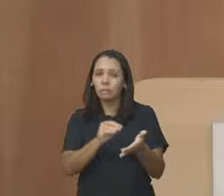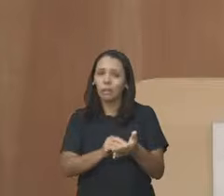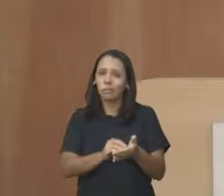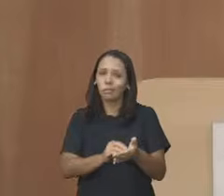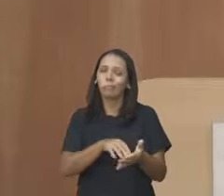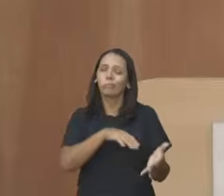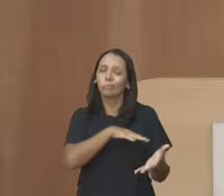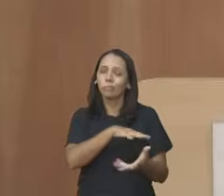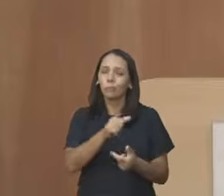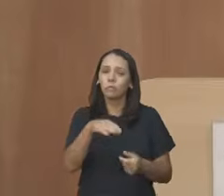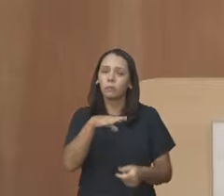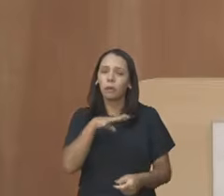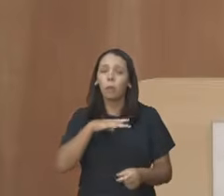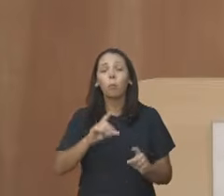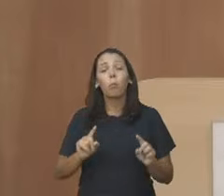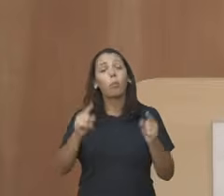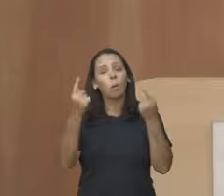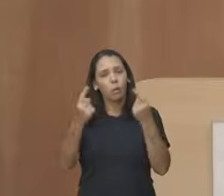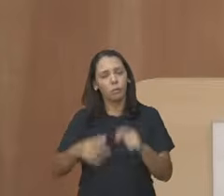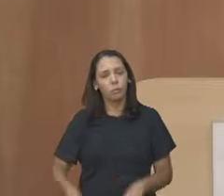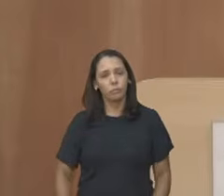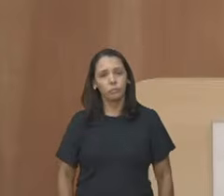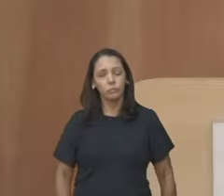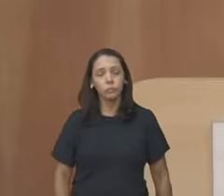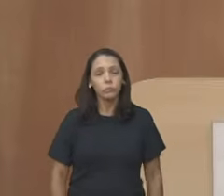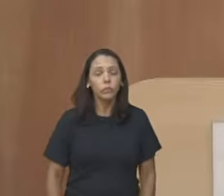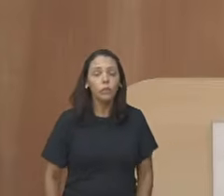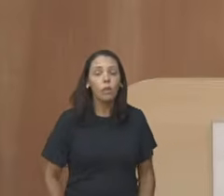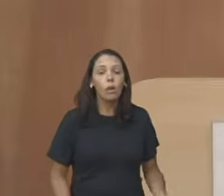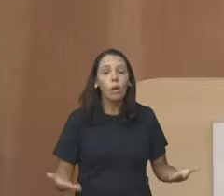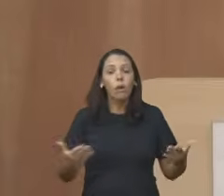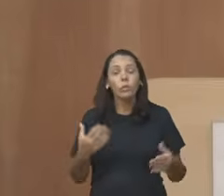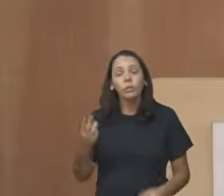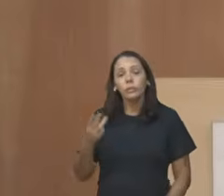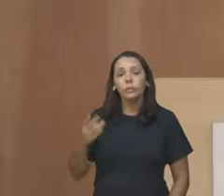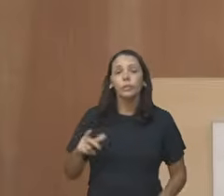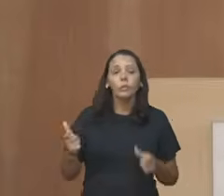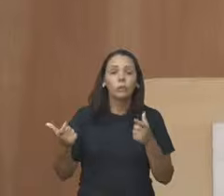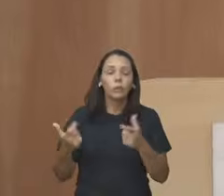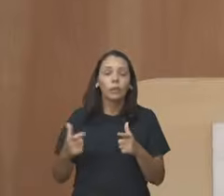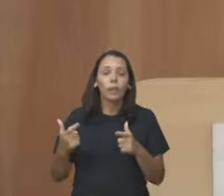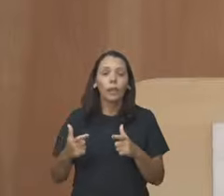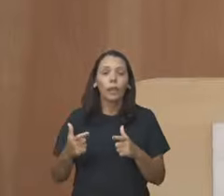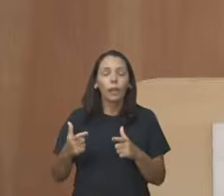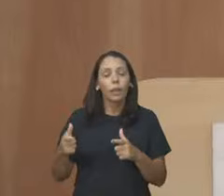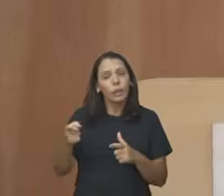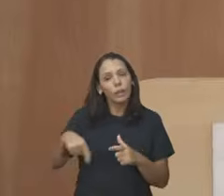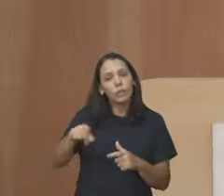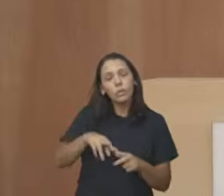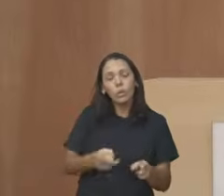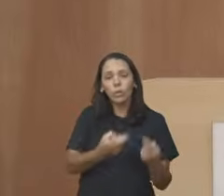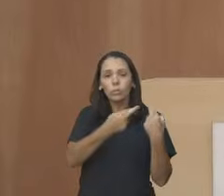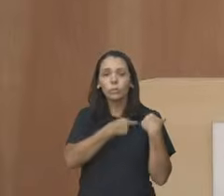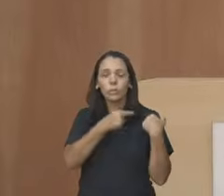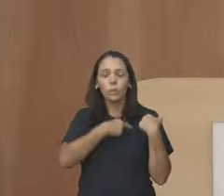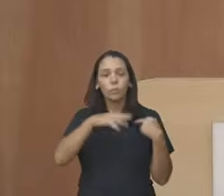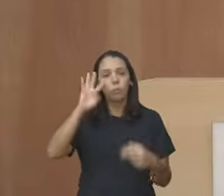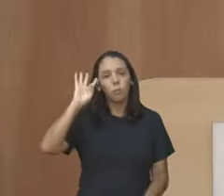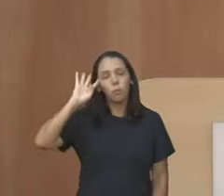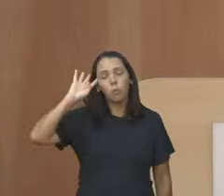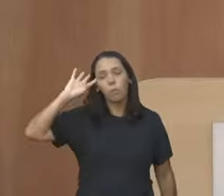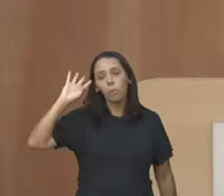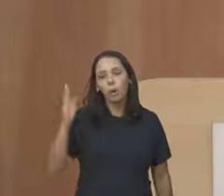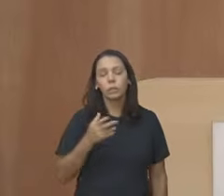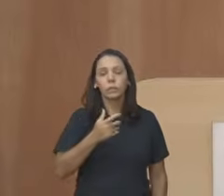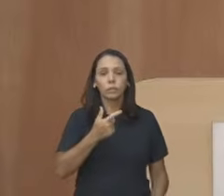pior. Hoje o terceiro setor é quem praticamente resolve a questão da adicção em Jacareí,